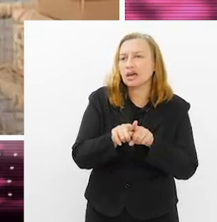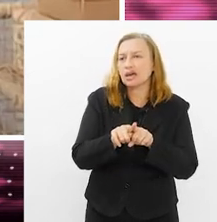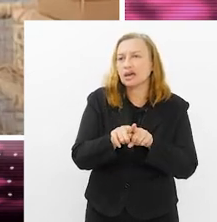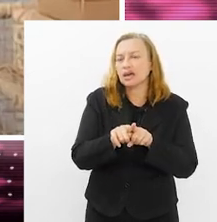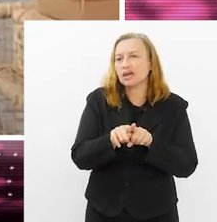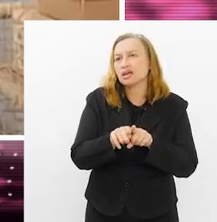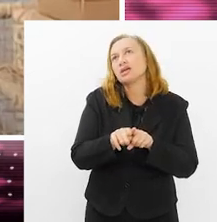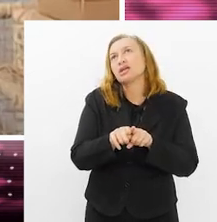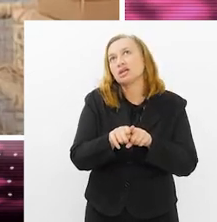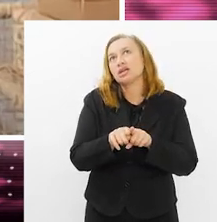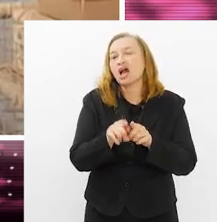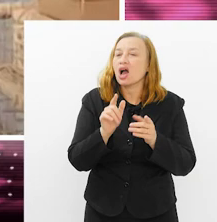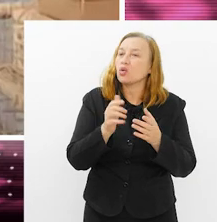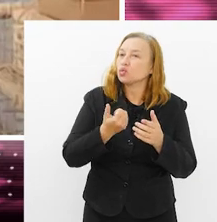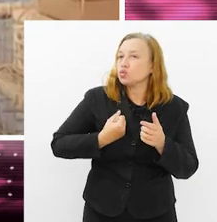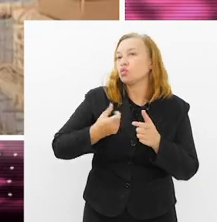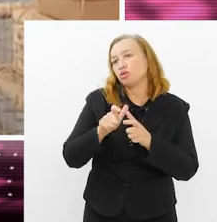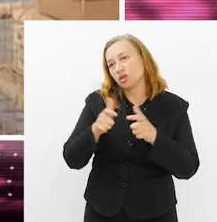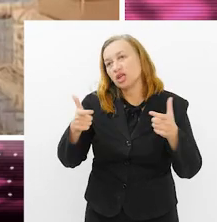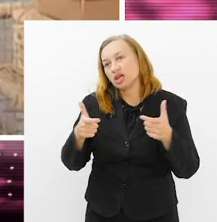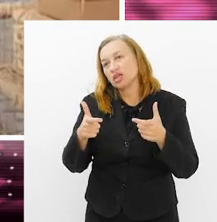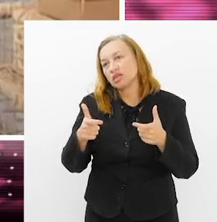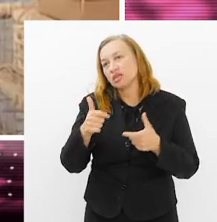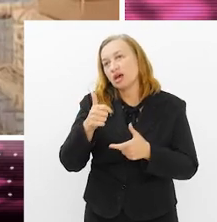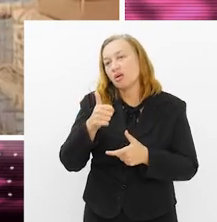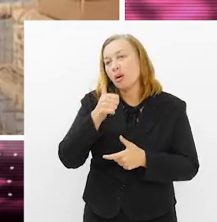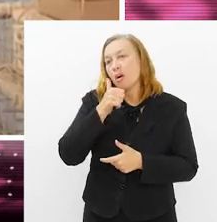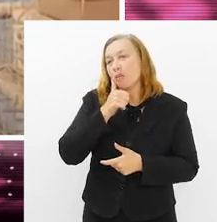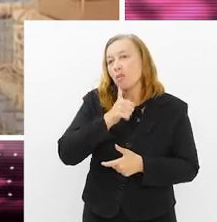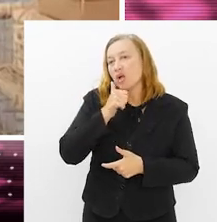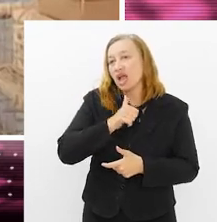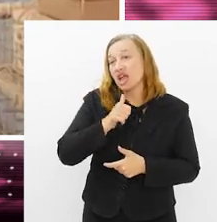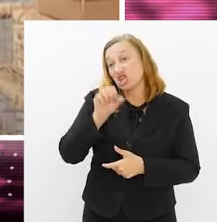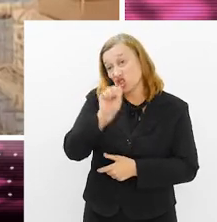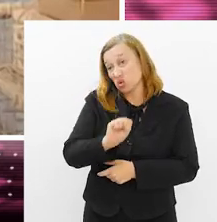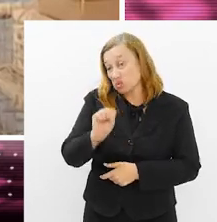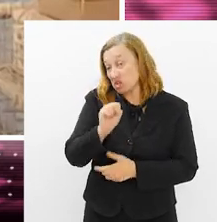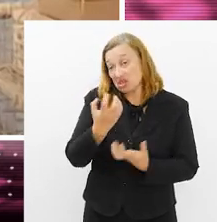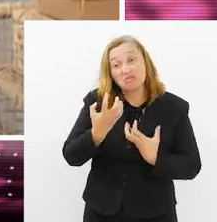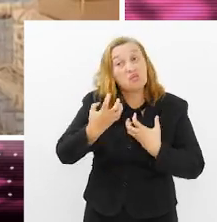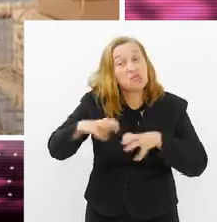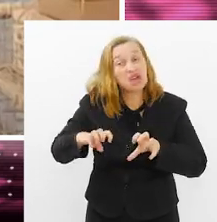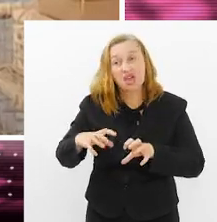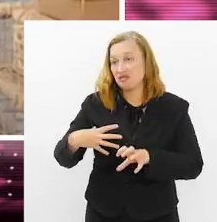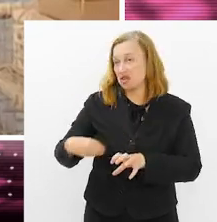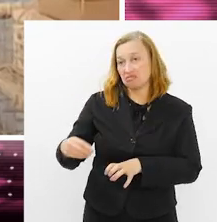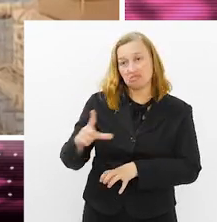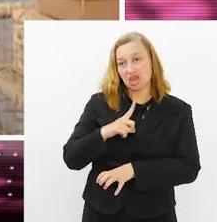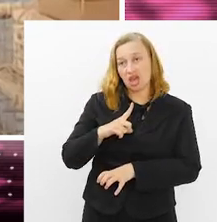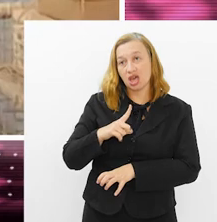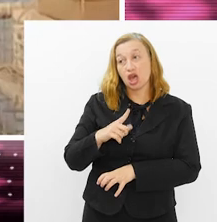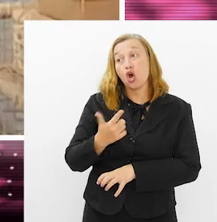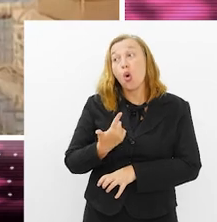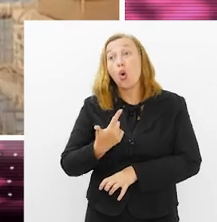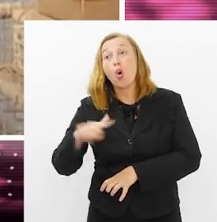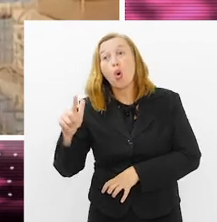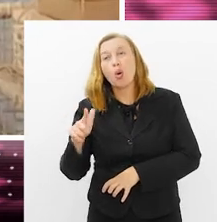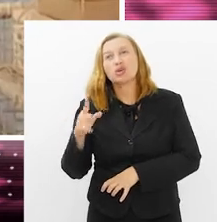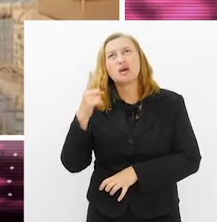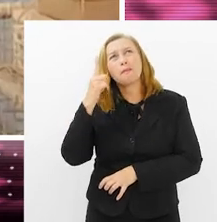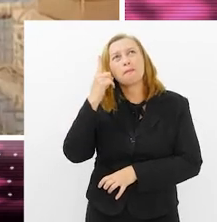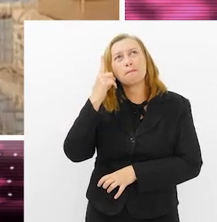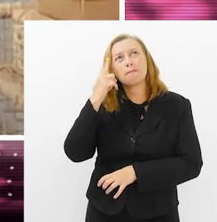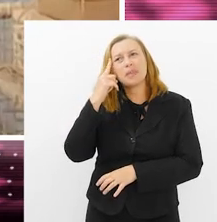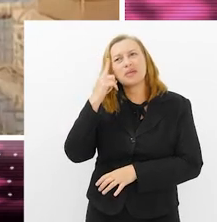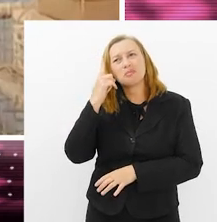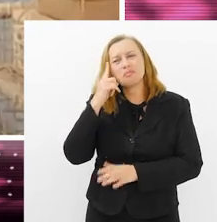também que acompanham. Claro, a grande maioria são de não mães, que já decidiram não ter filhos ou que